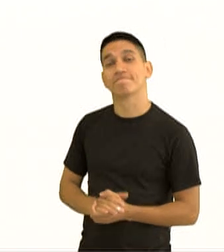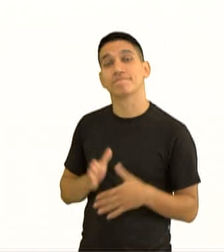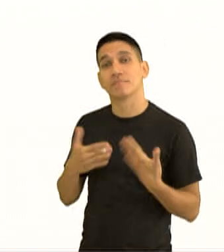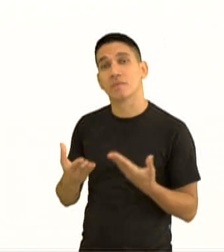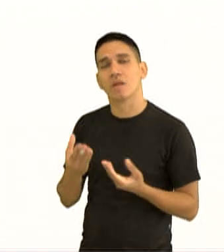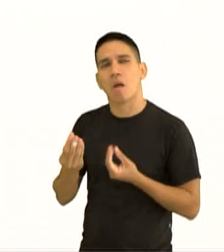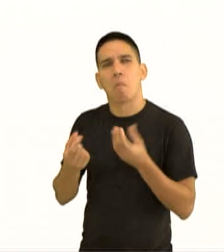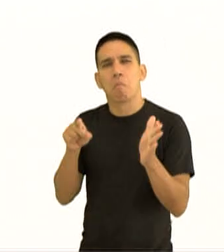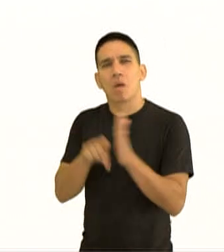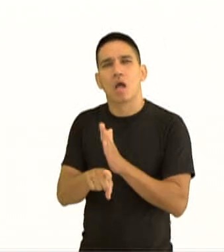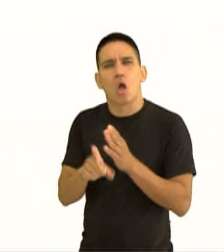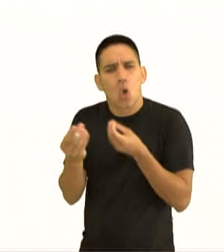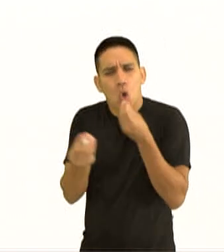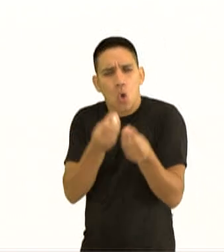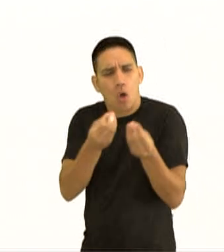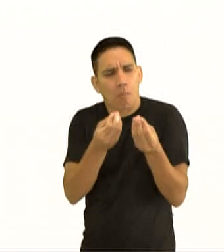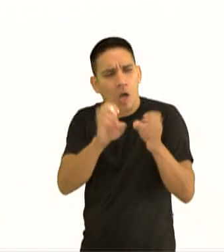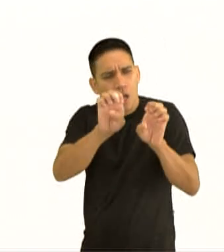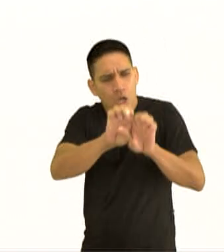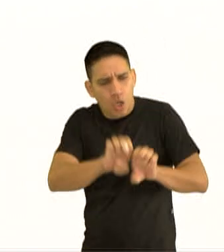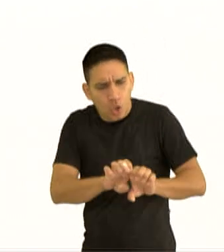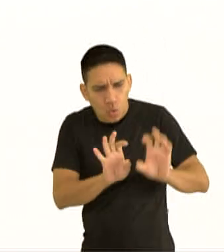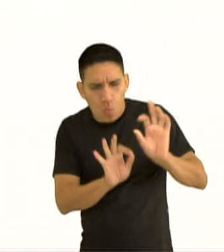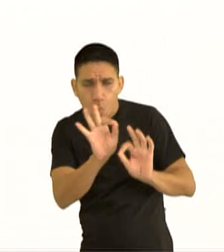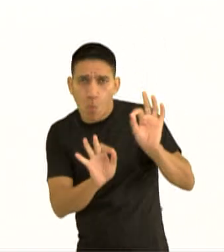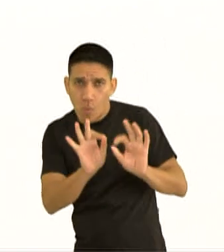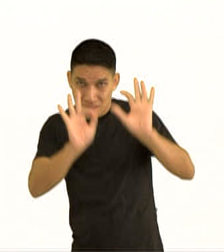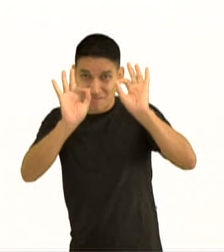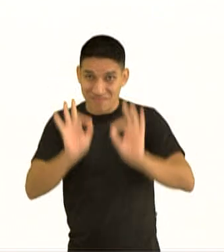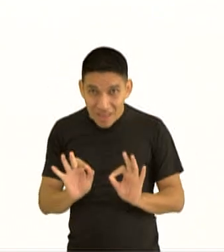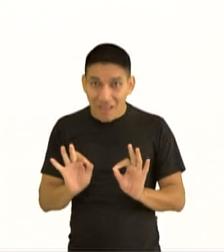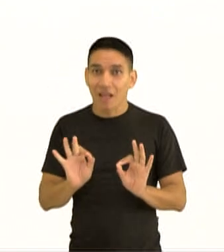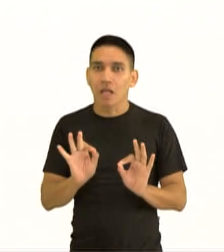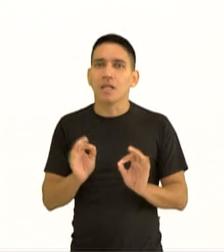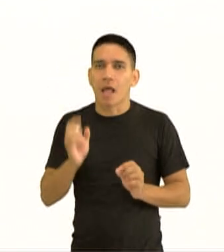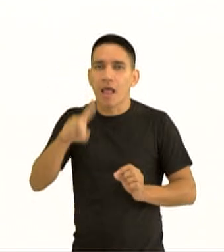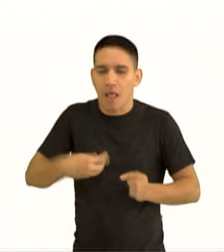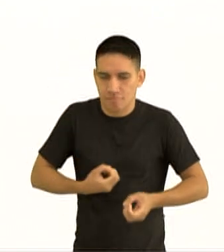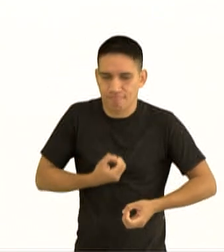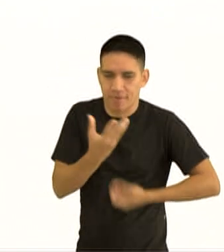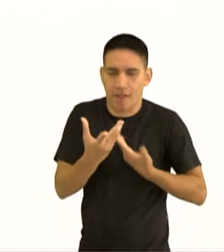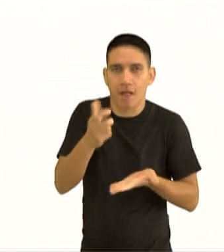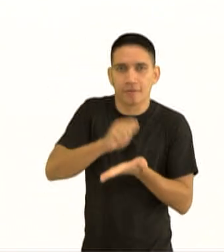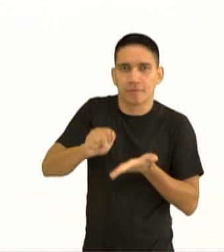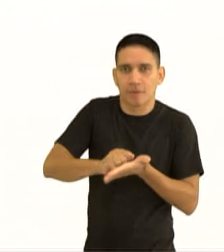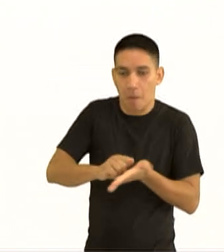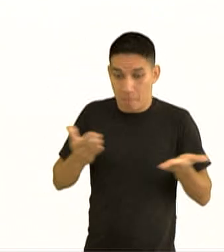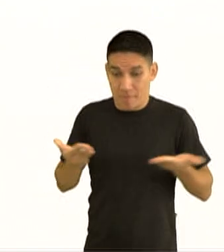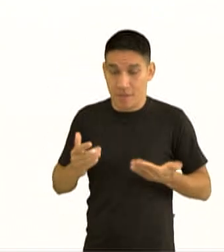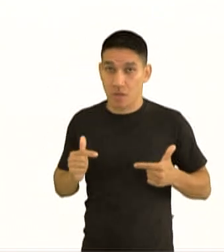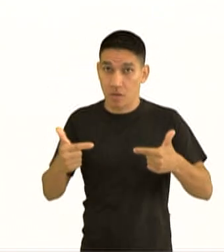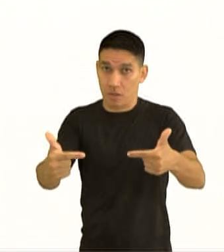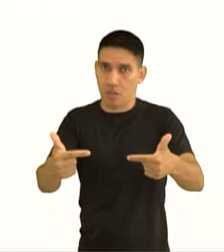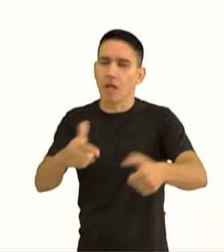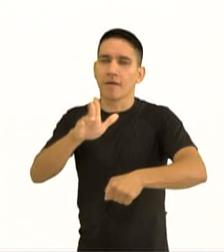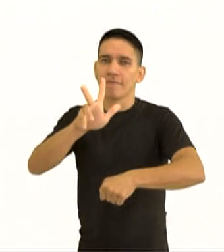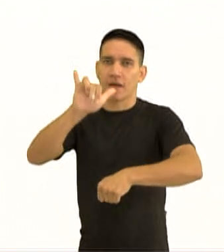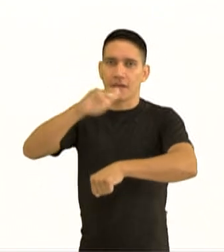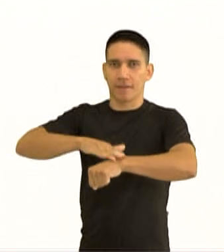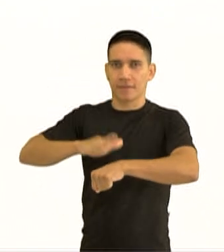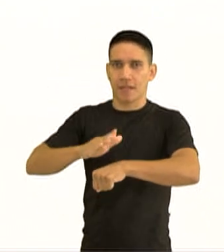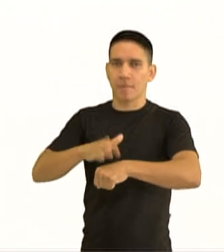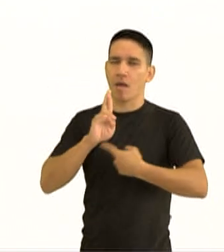é, agora falando em estrutura, qual é a estrutura correta para expressar o presente contínuo? Vou dar mais um tempinho para